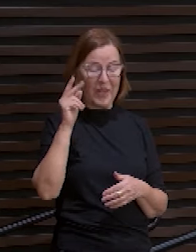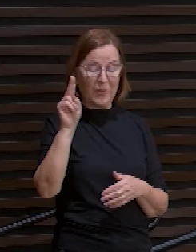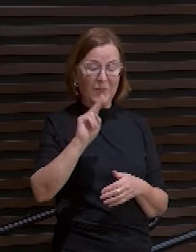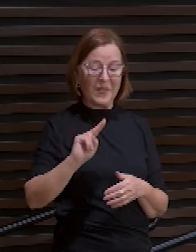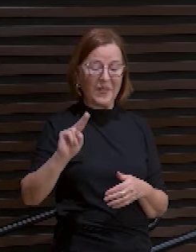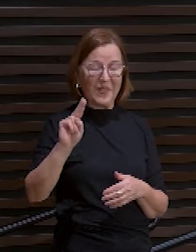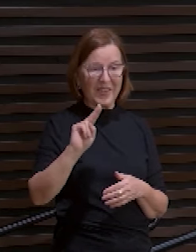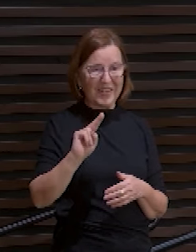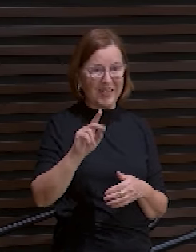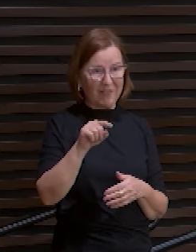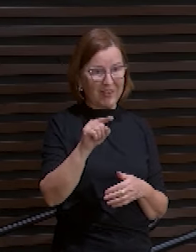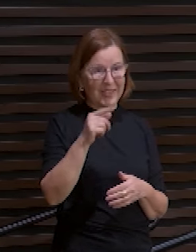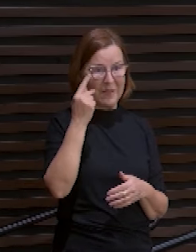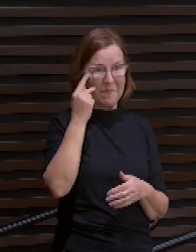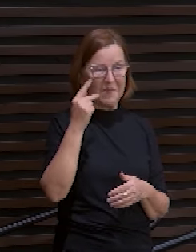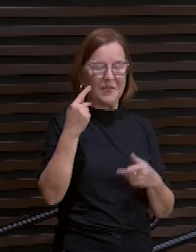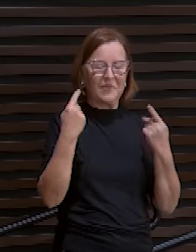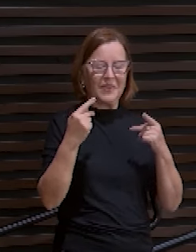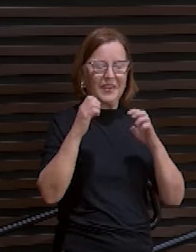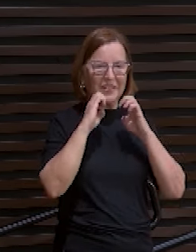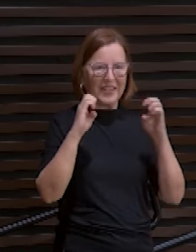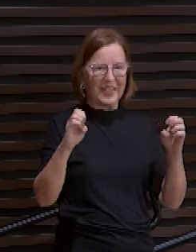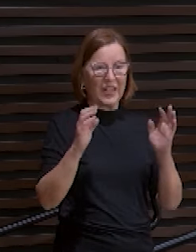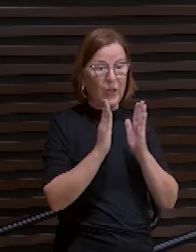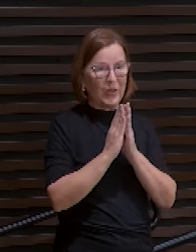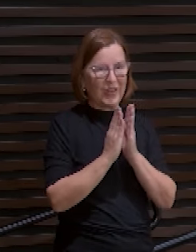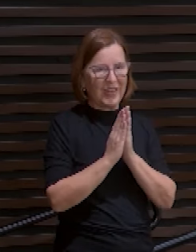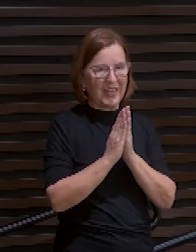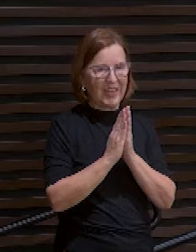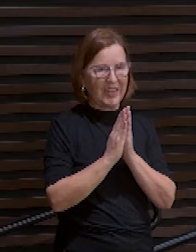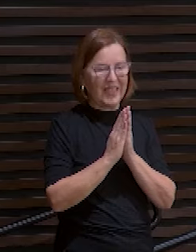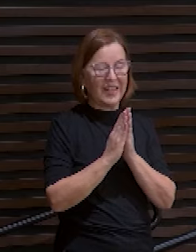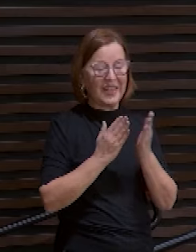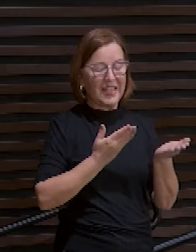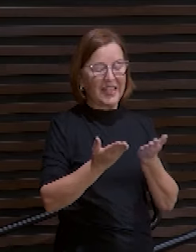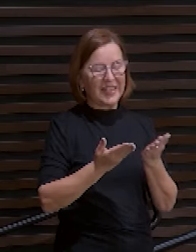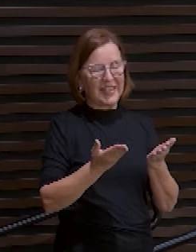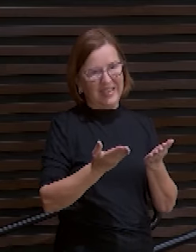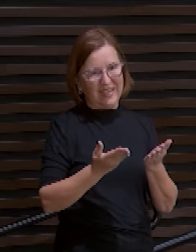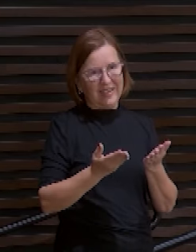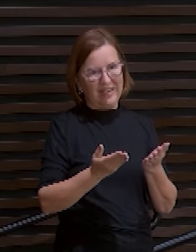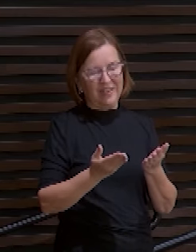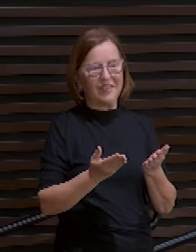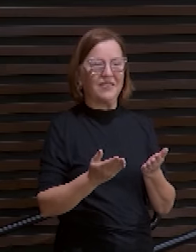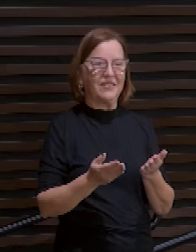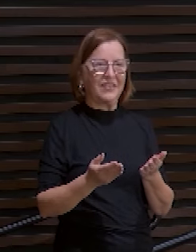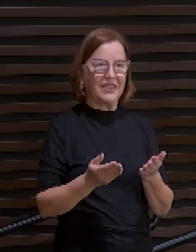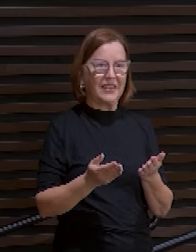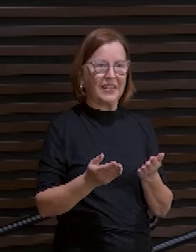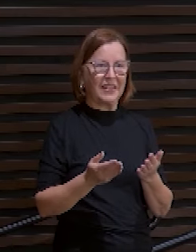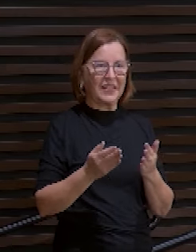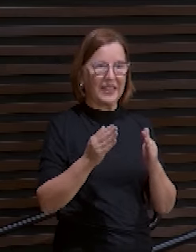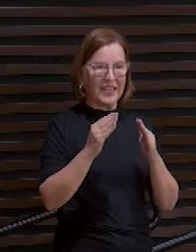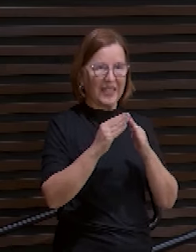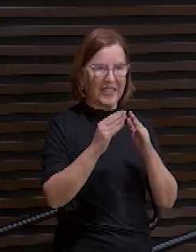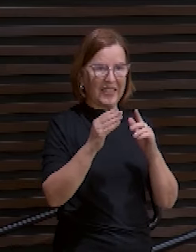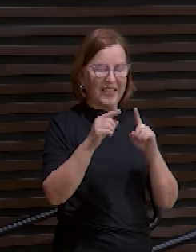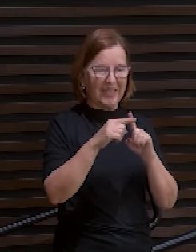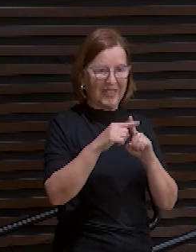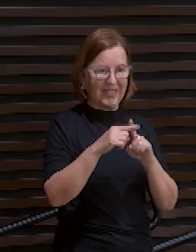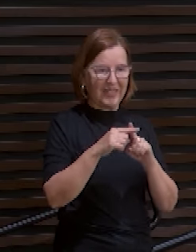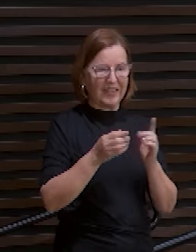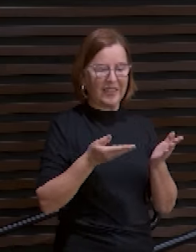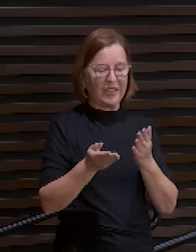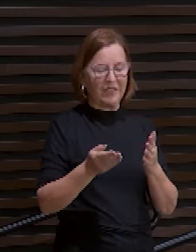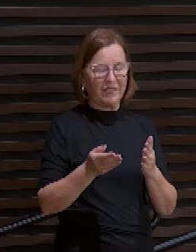evangelho para orar para servir na igreja para servir aos irmãos que